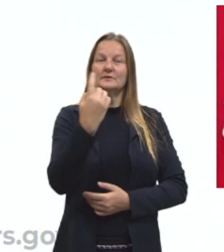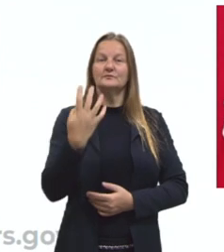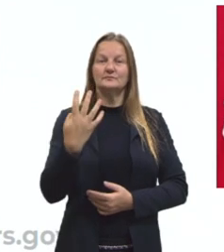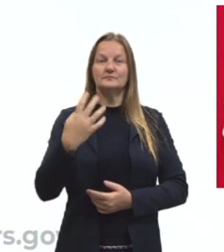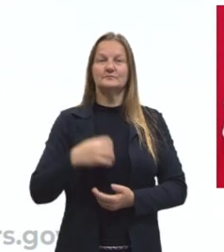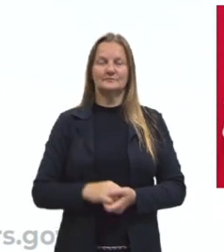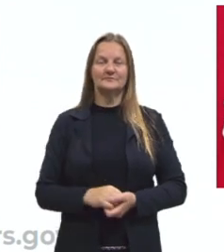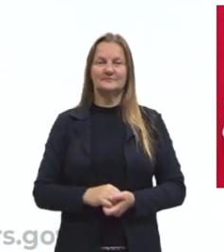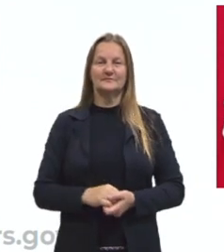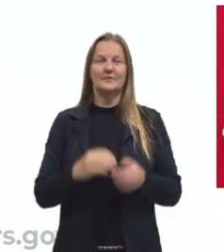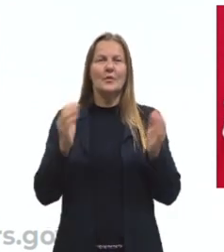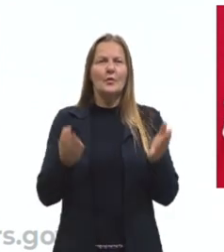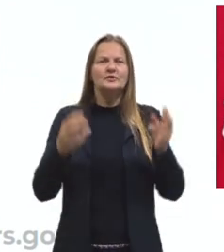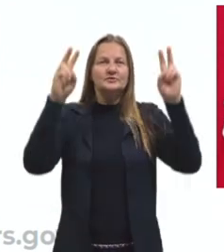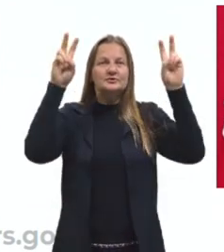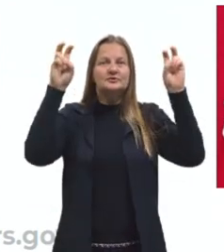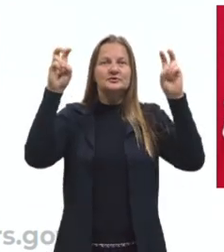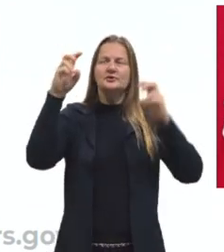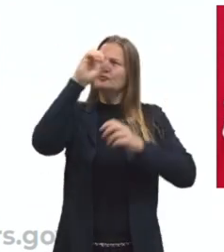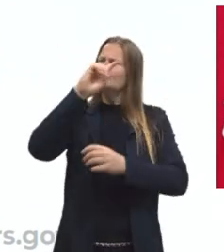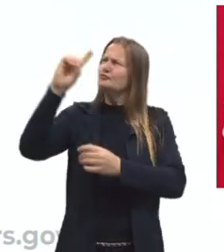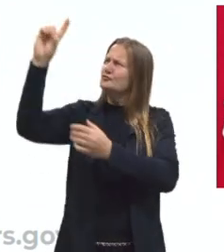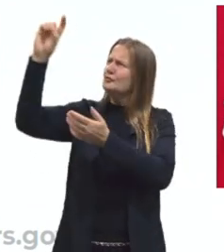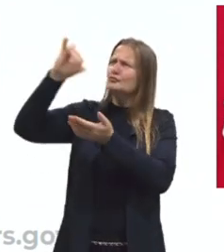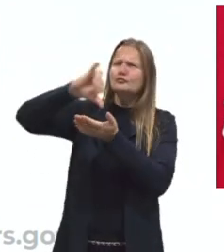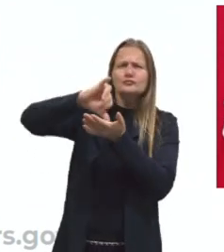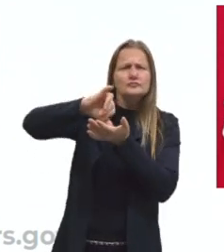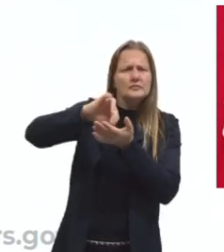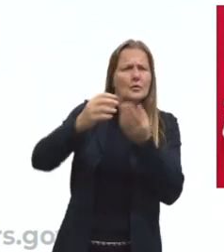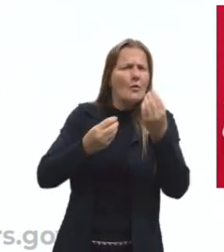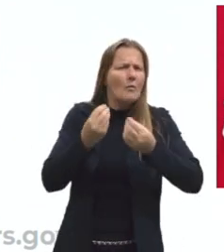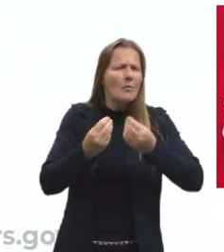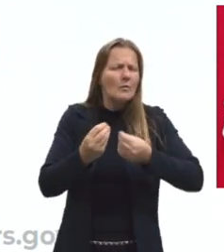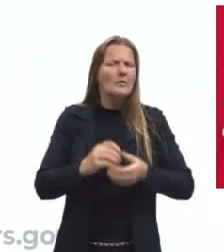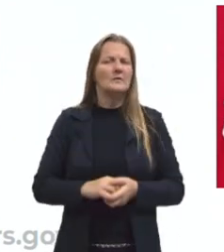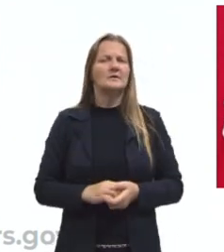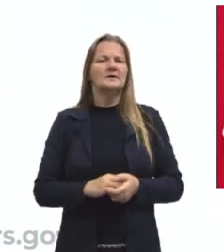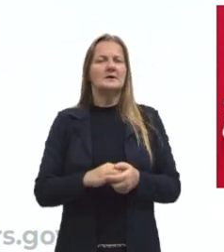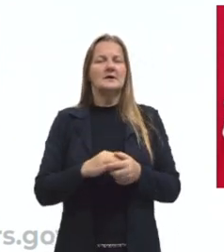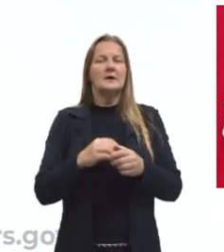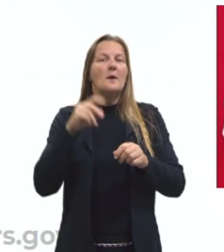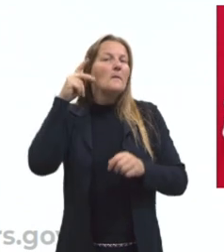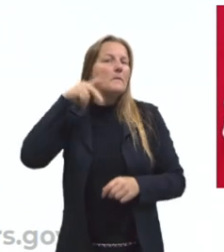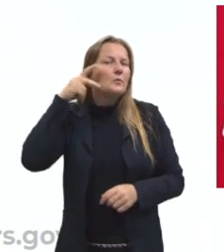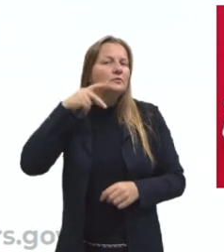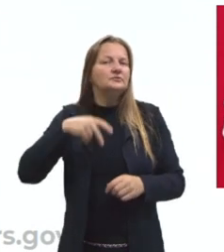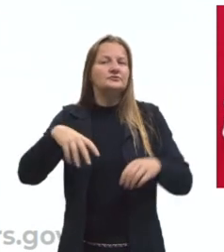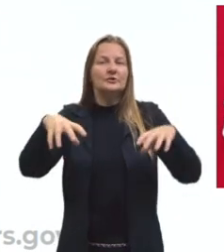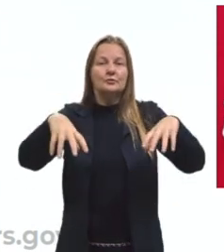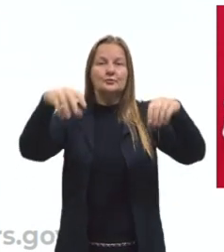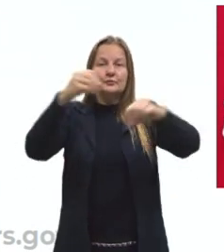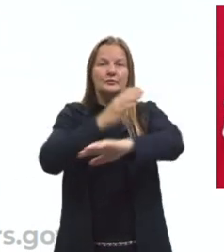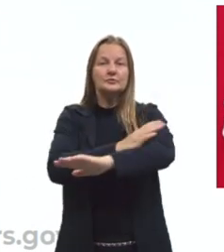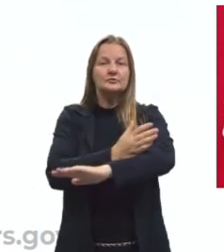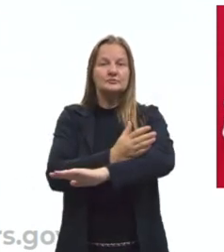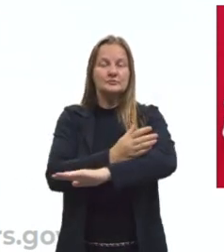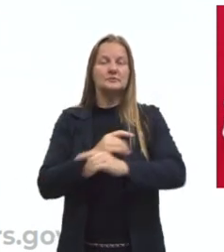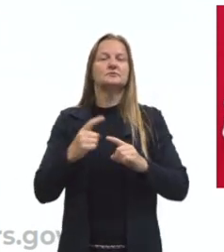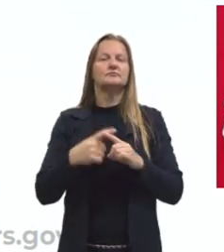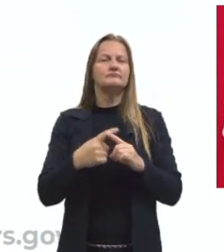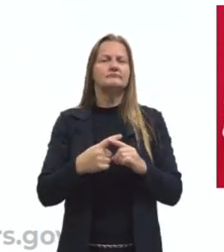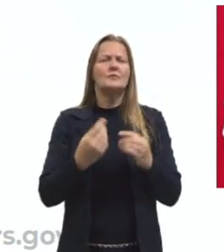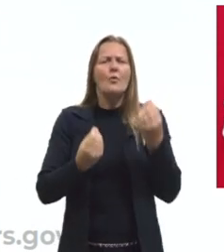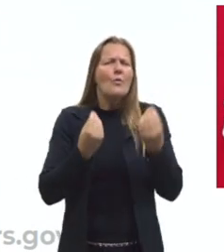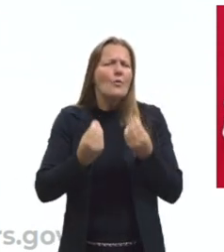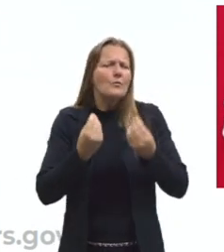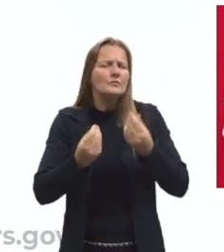nós vamos falar sobre o teocentrismo a política na Idade Média sala também sempre lembrando